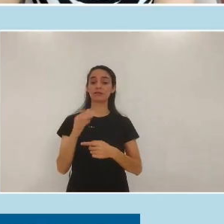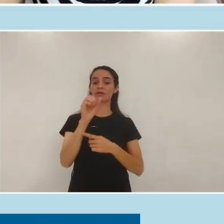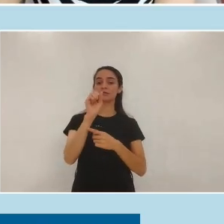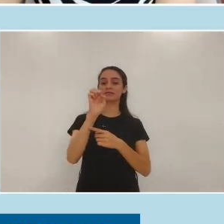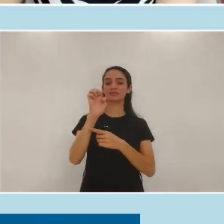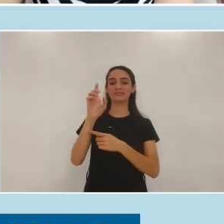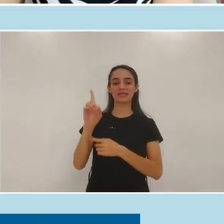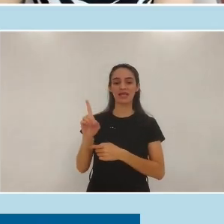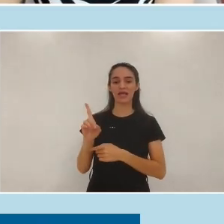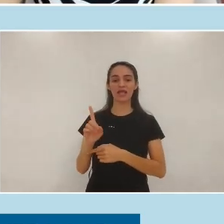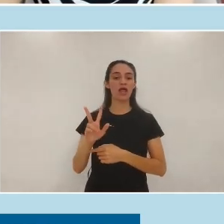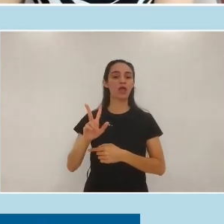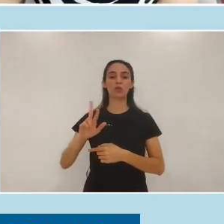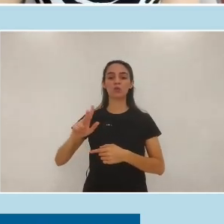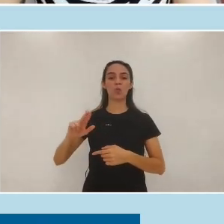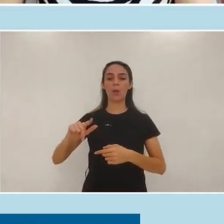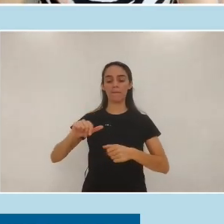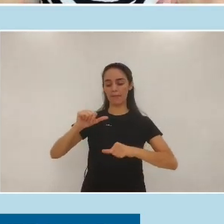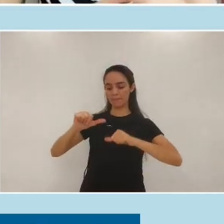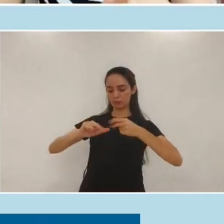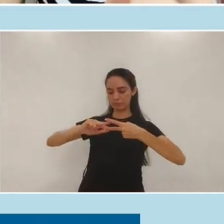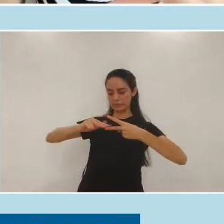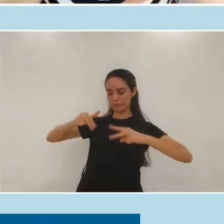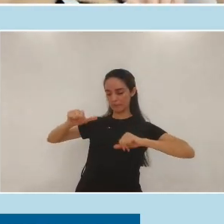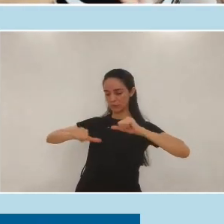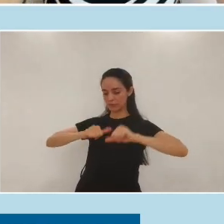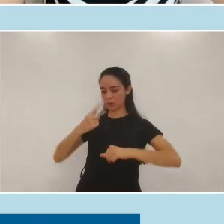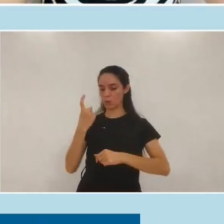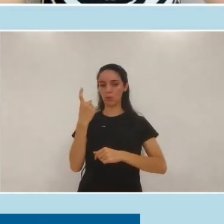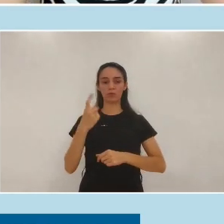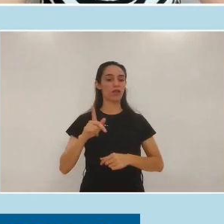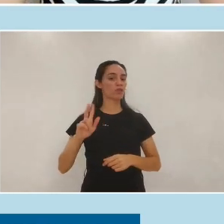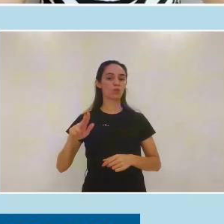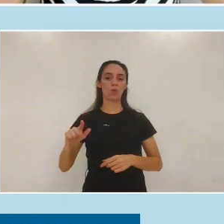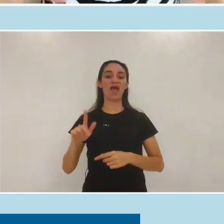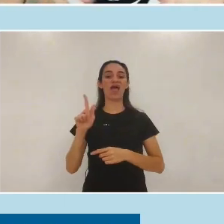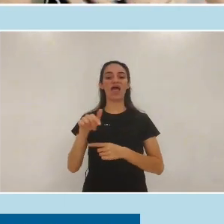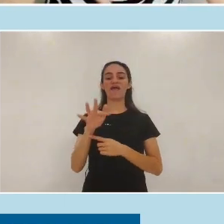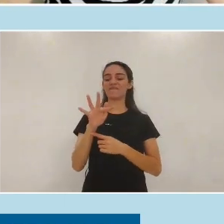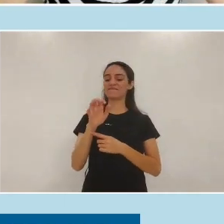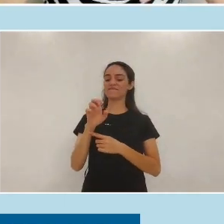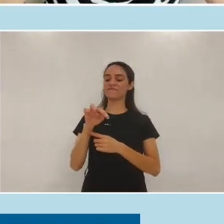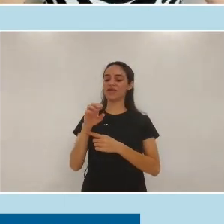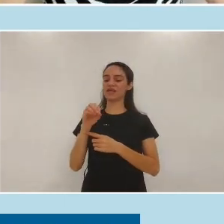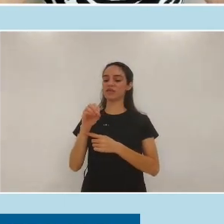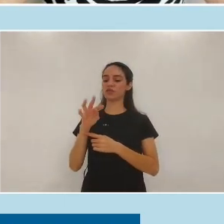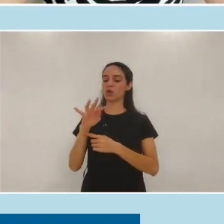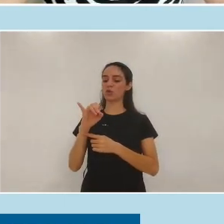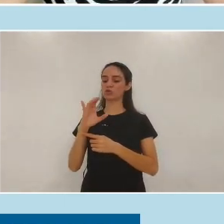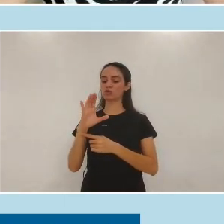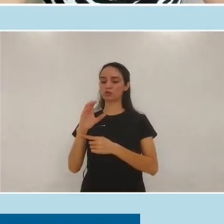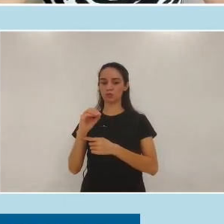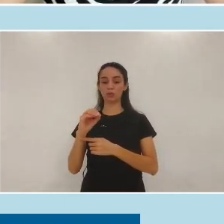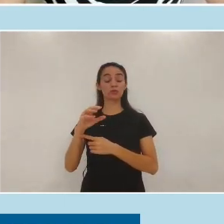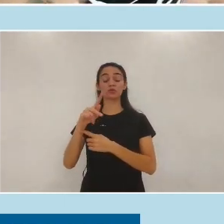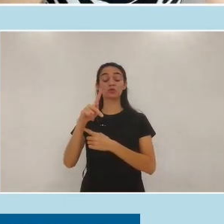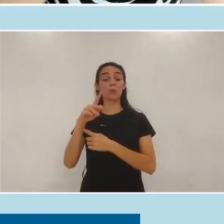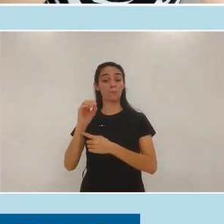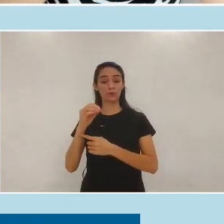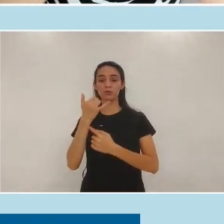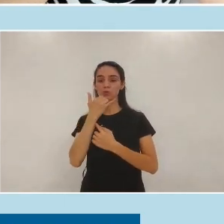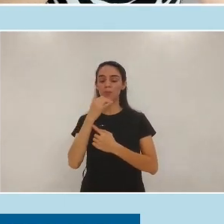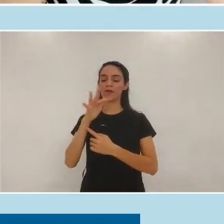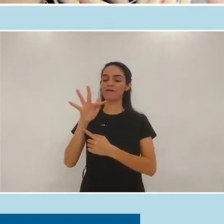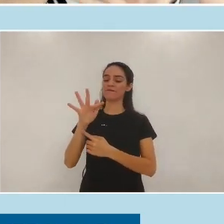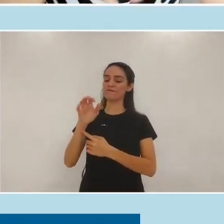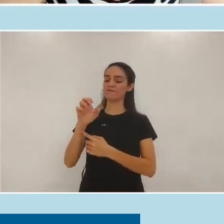uma mutação única, como eu falei. Ela é um fenótipo complexo. Ela vai afetar vários genes e